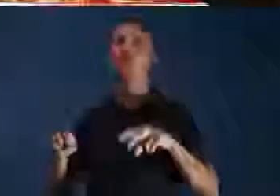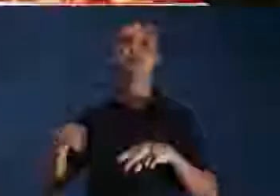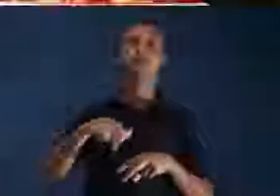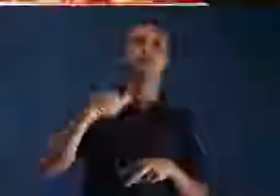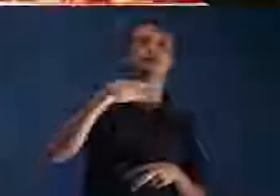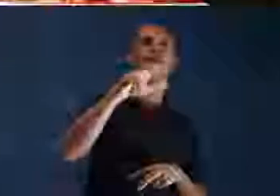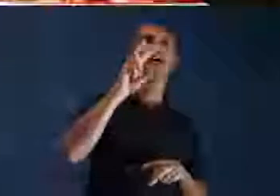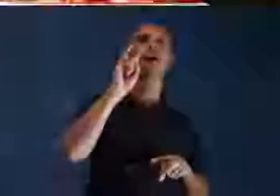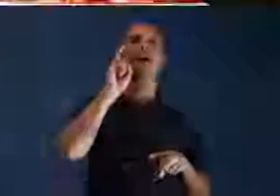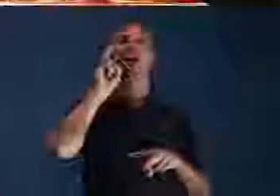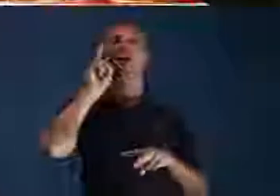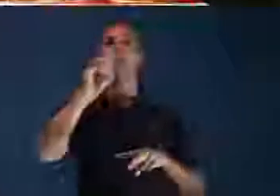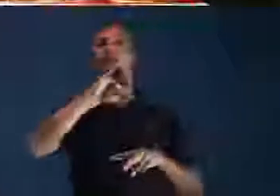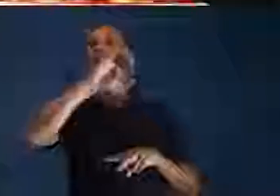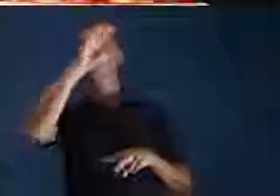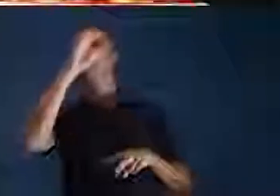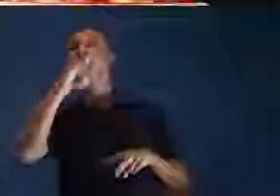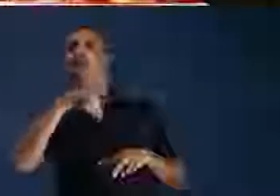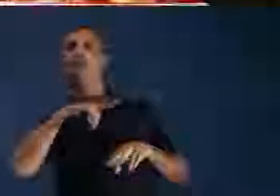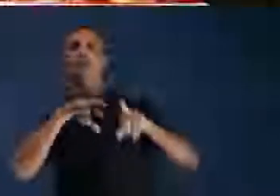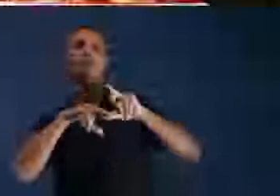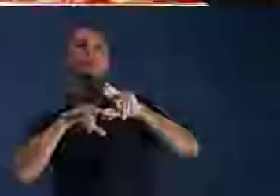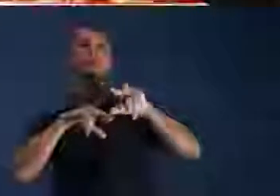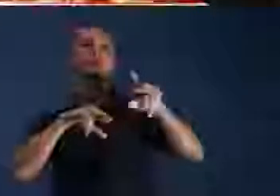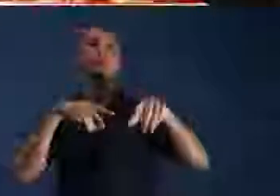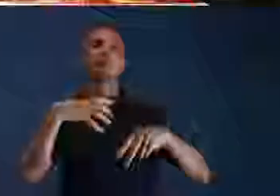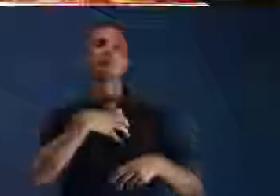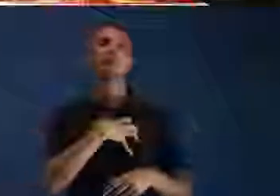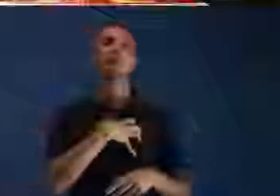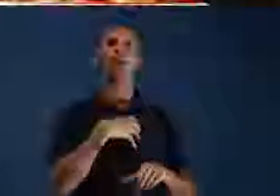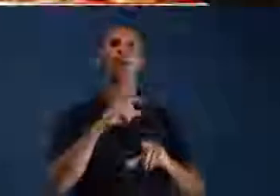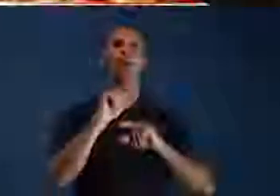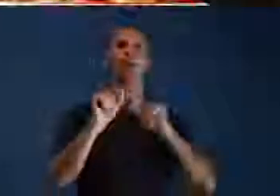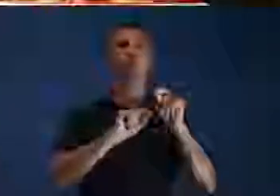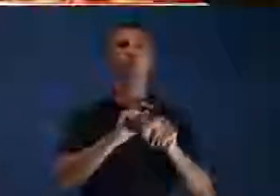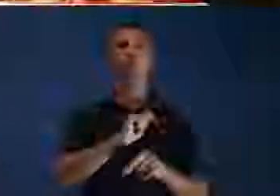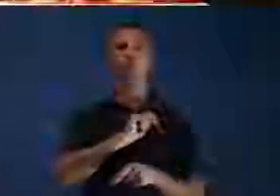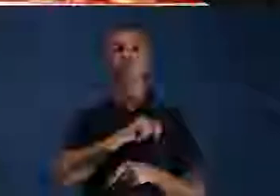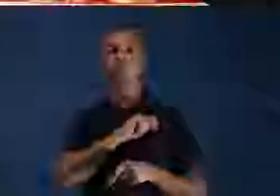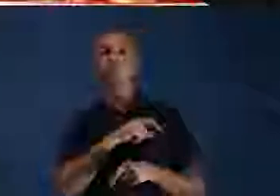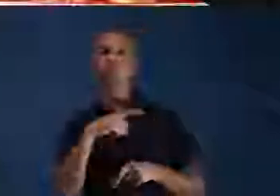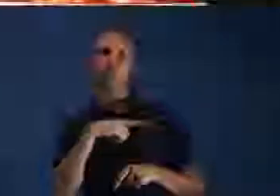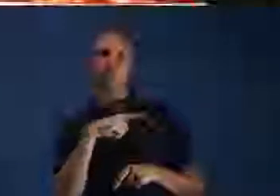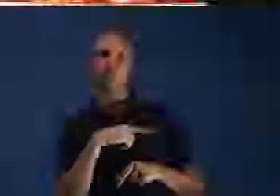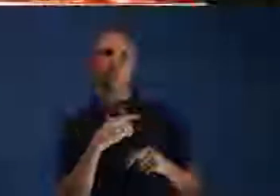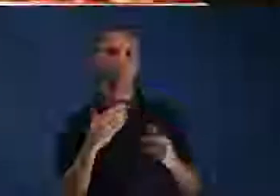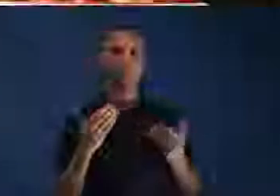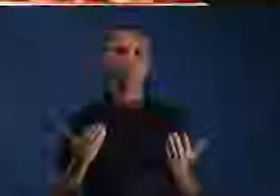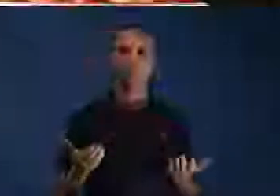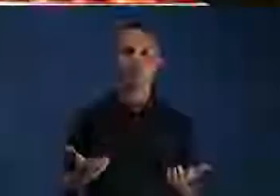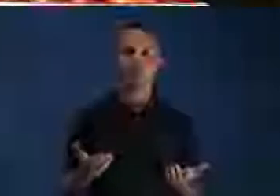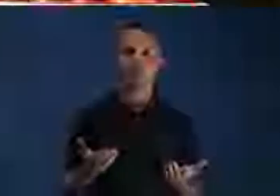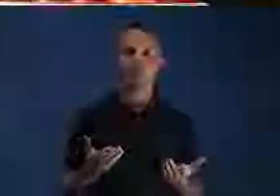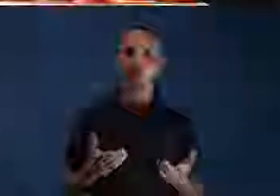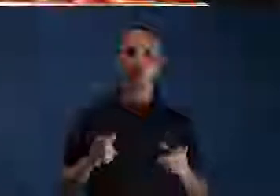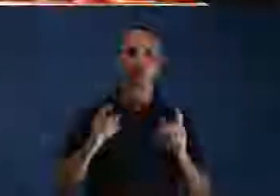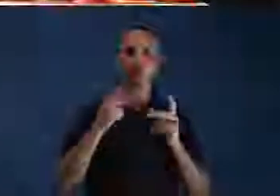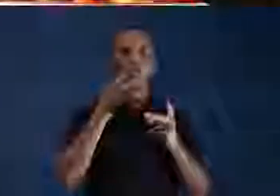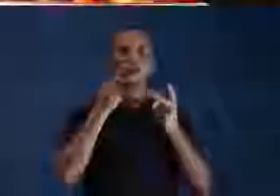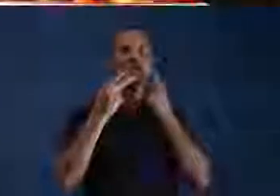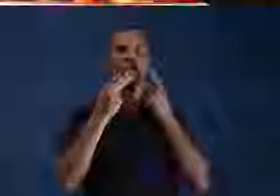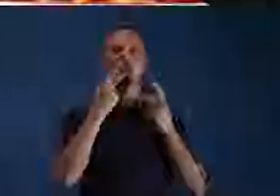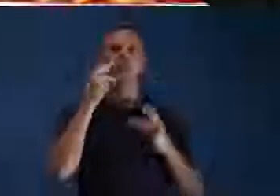escadarias, os pronaus, sente-se ainda mais enclausurados e baixos de estatura. Eu deveria falar